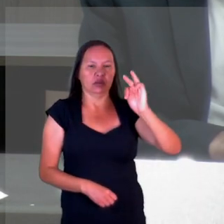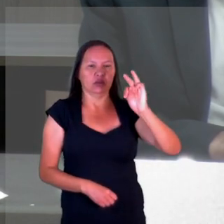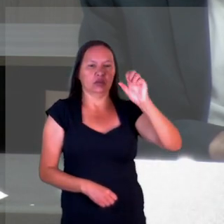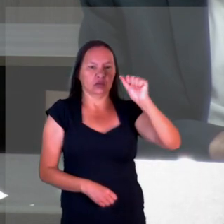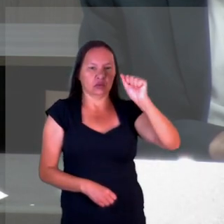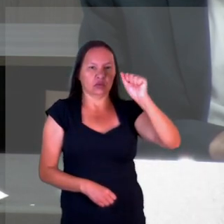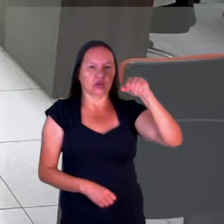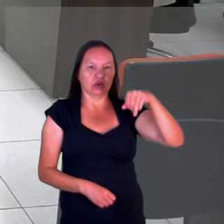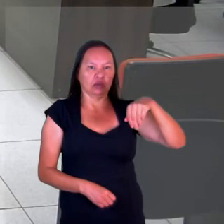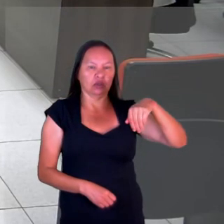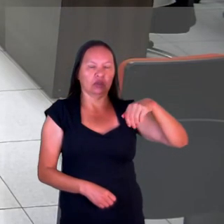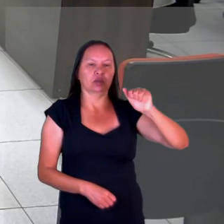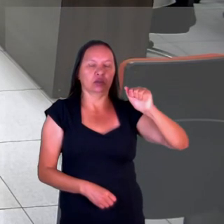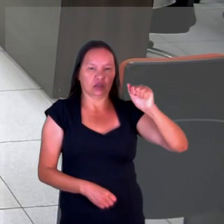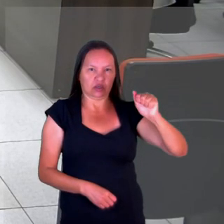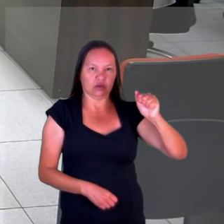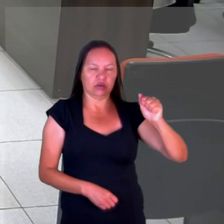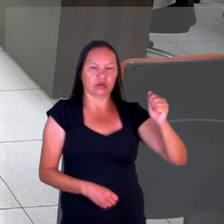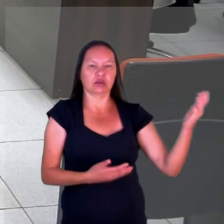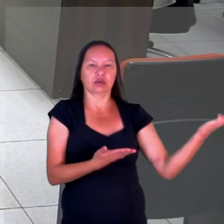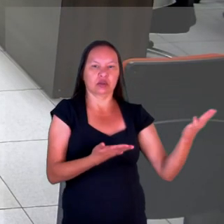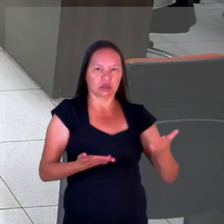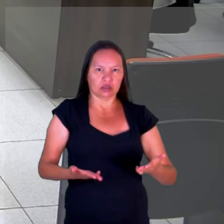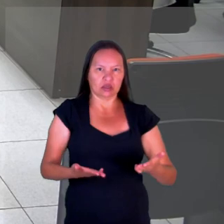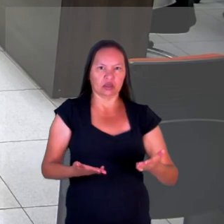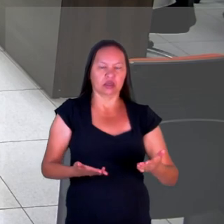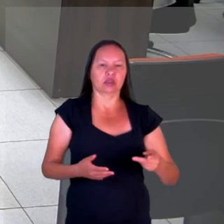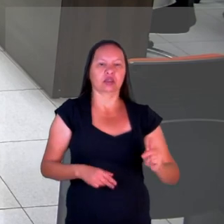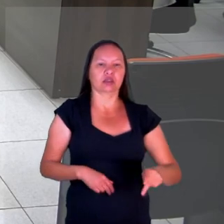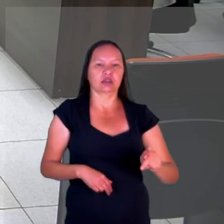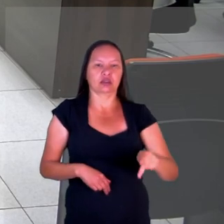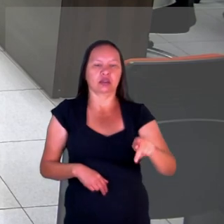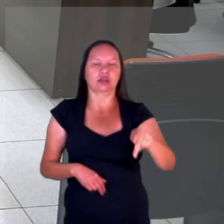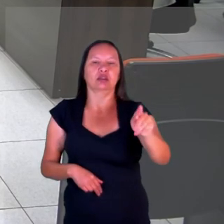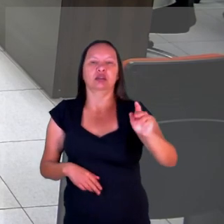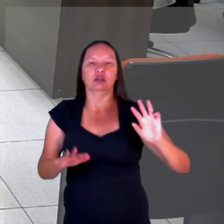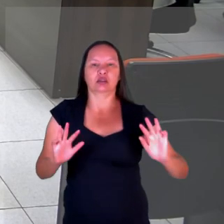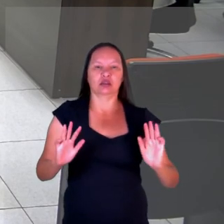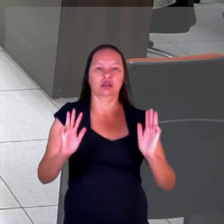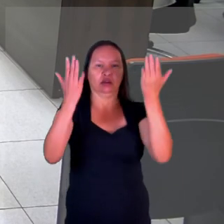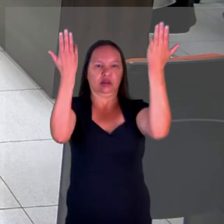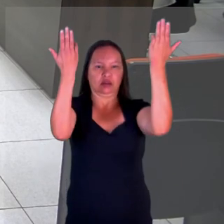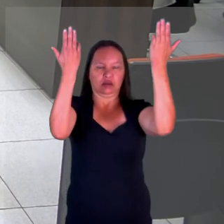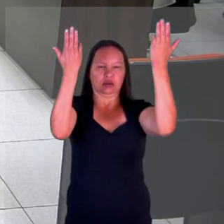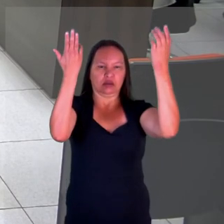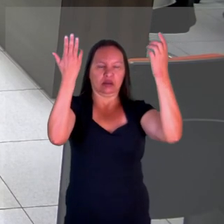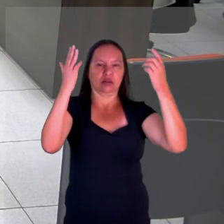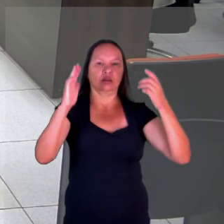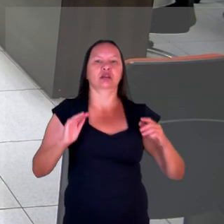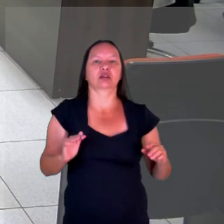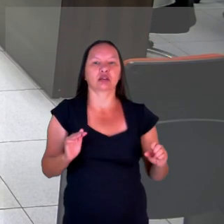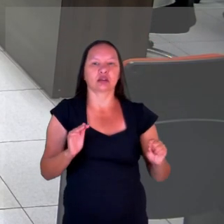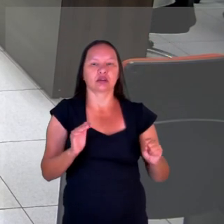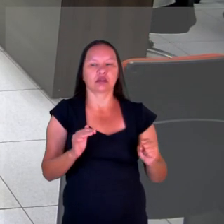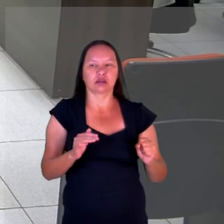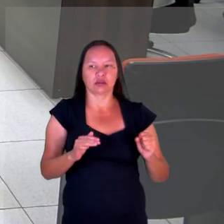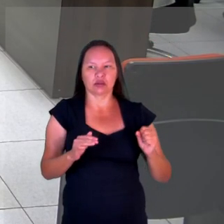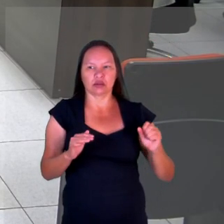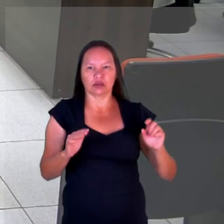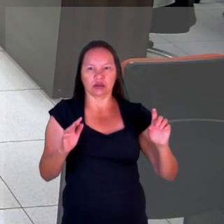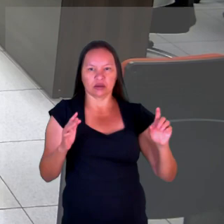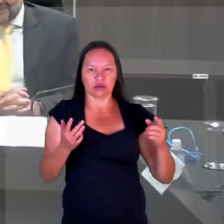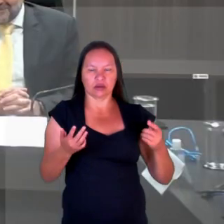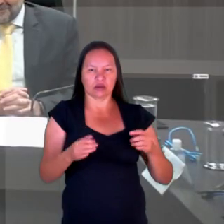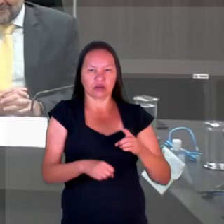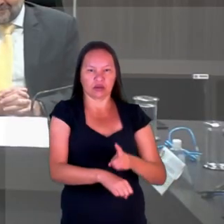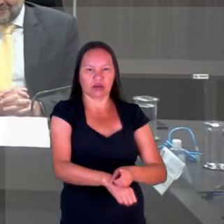justiça militar que sempre está prestigiando os eventos da comissão de defesa dos direitos fundamentais